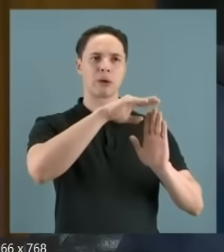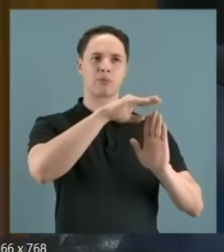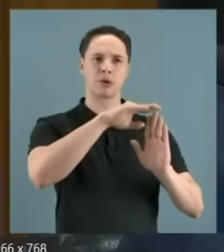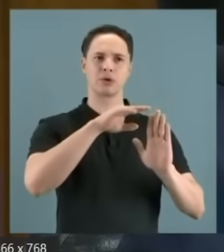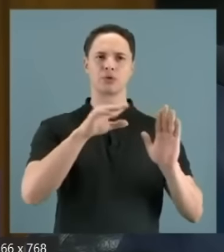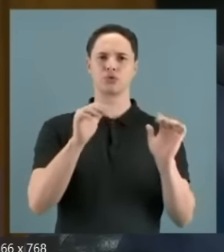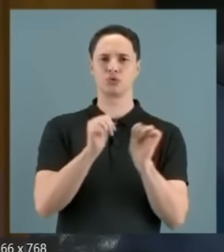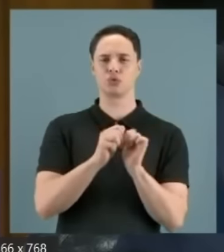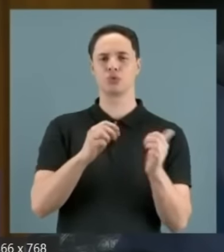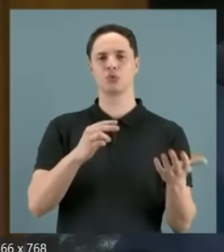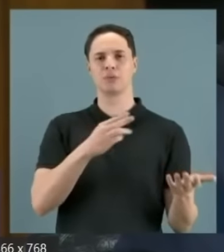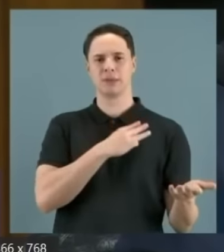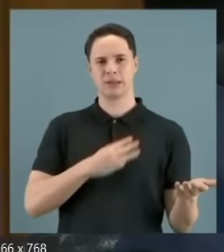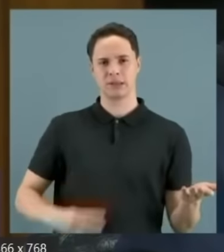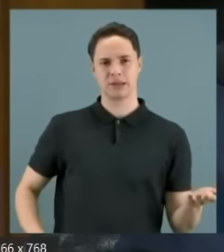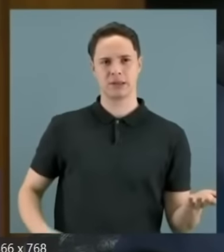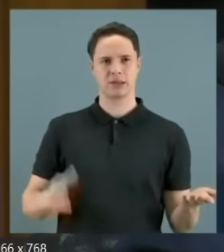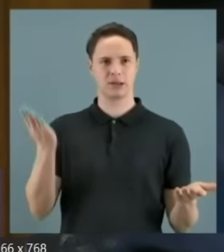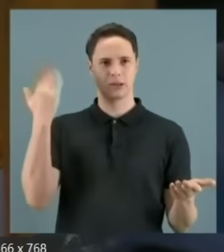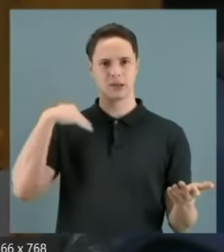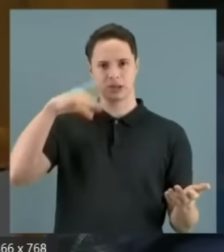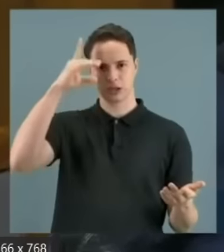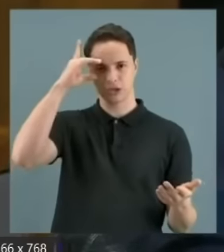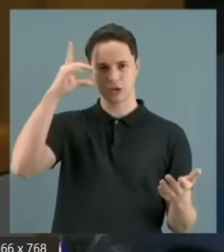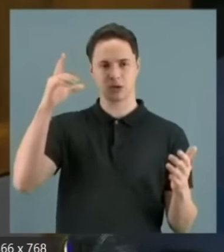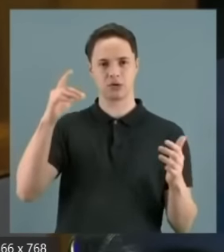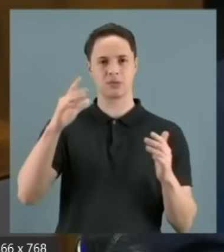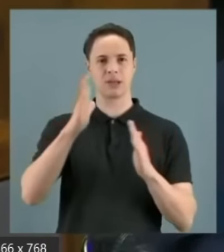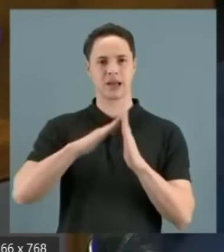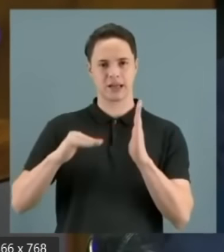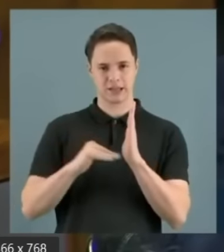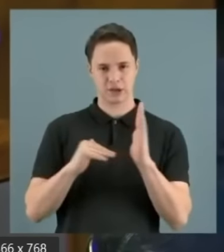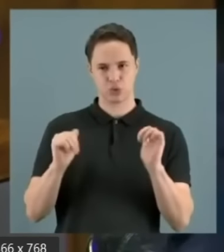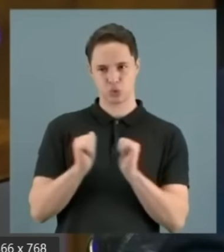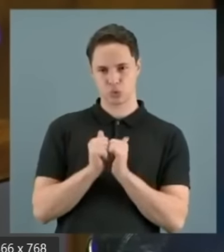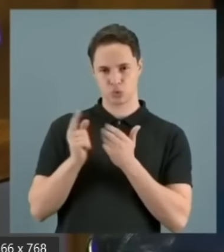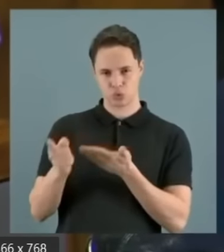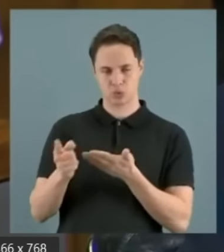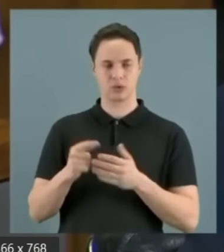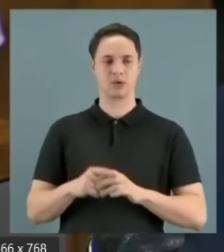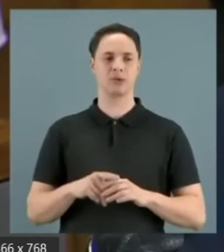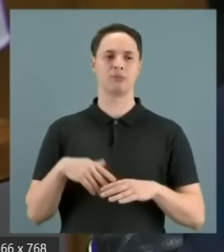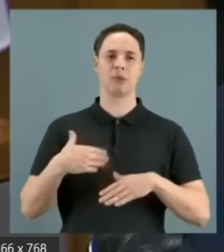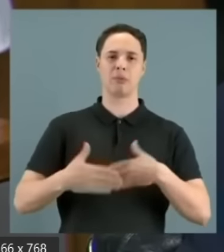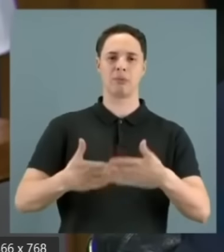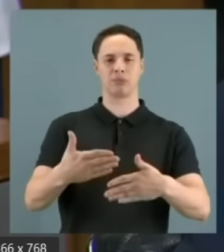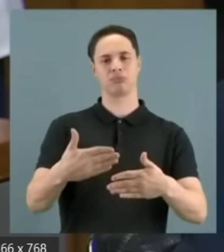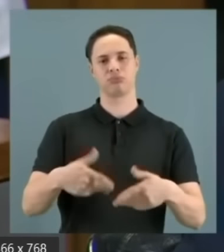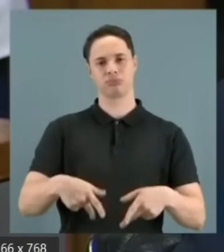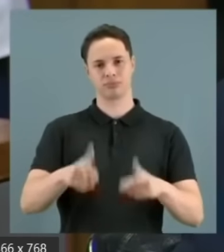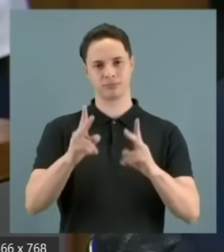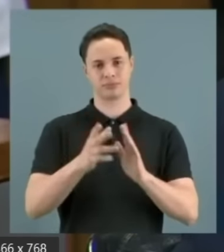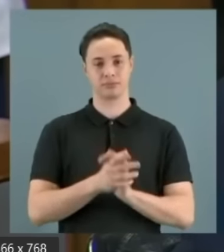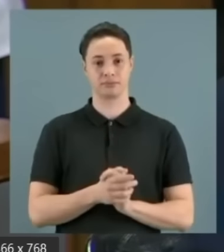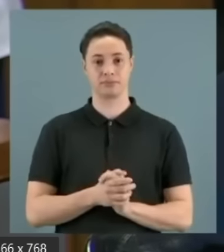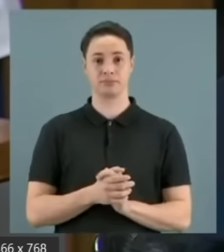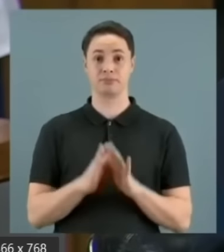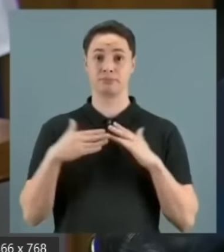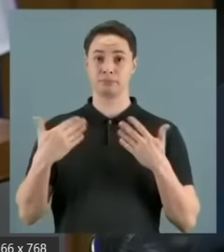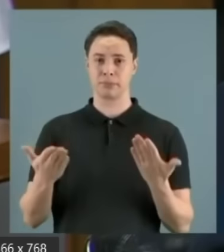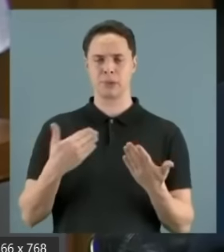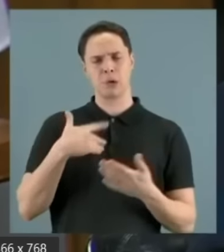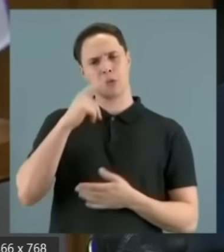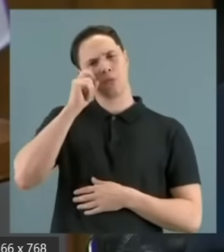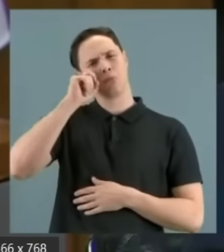ministra Dilma, né, na época em que ela era Casa Civil no governo do Lula, e daí sucessivamente. Então, uma coisa que me